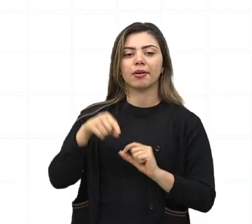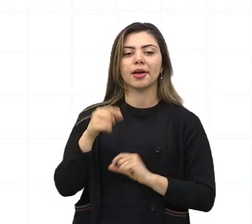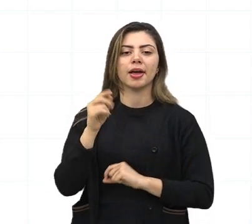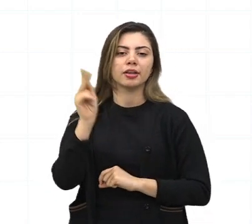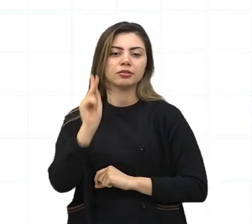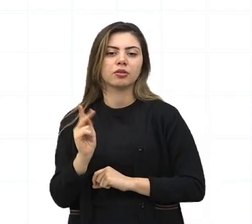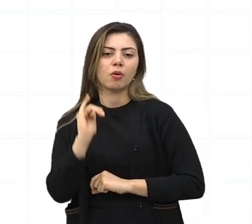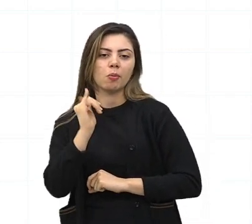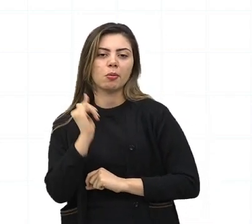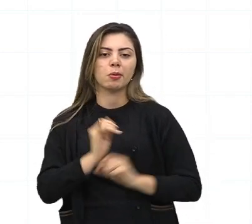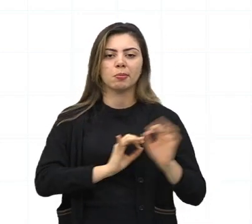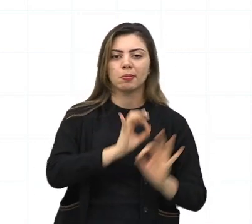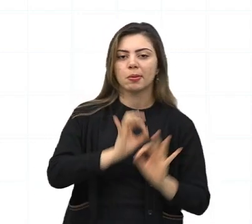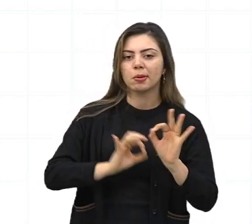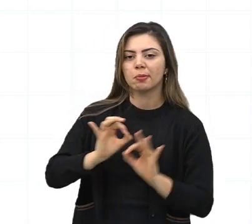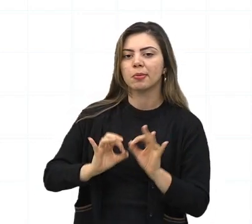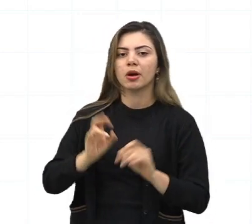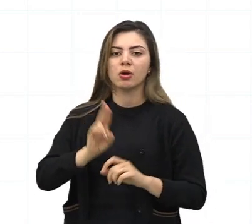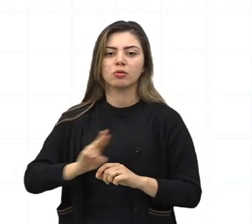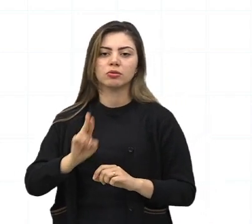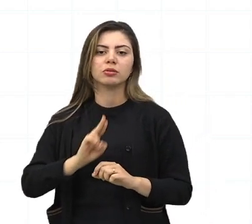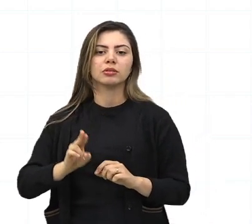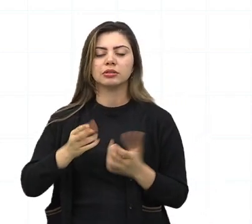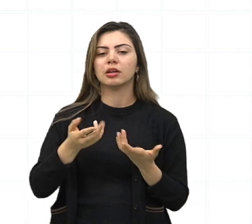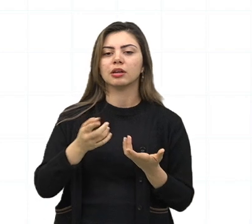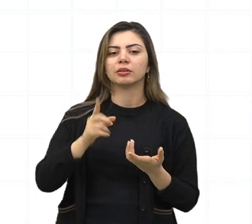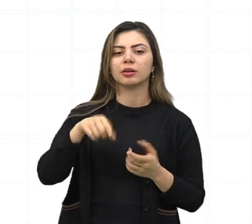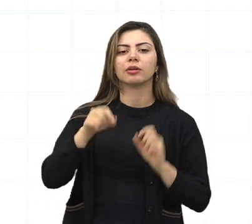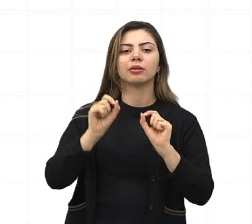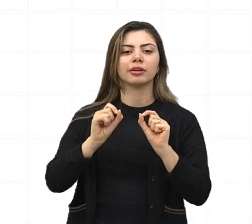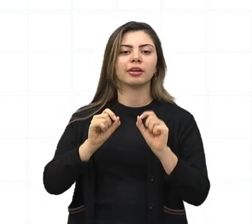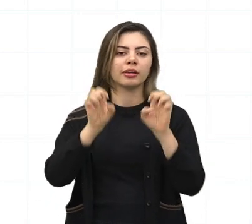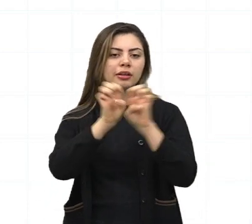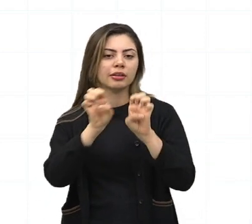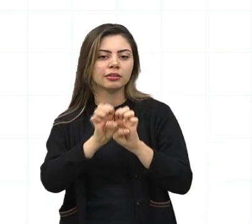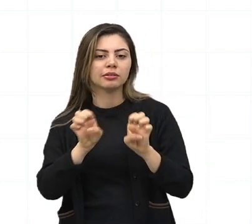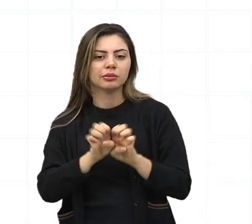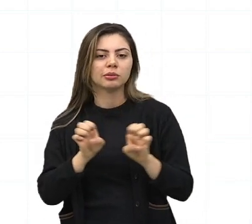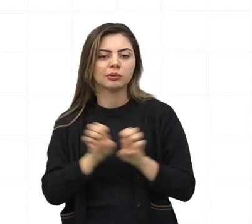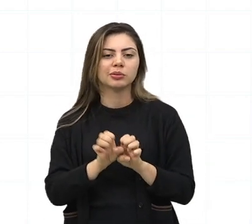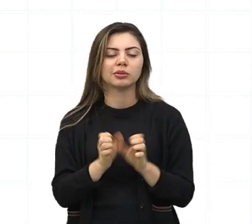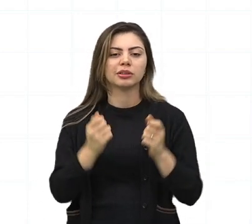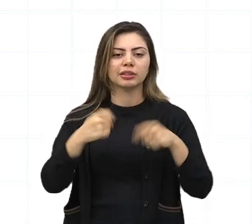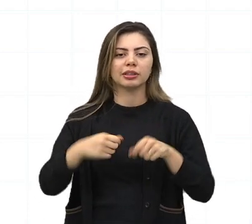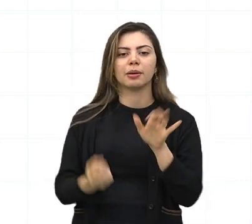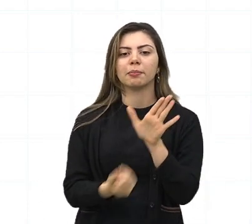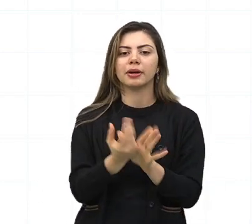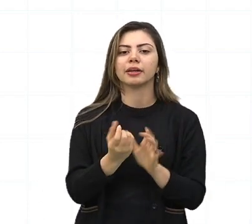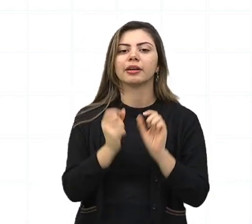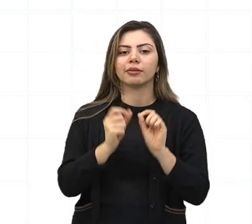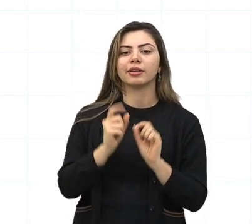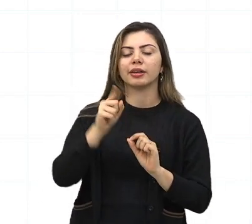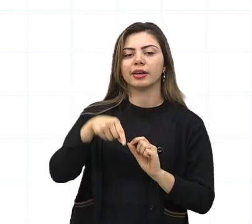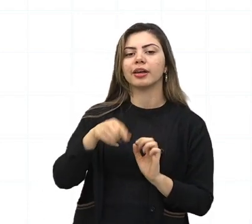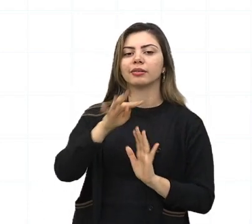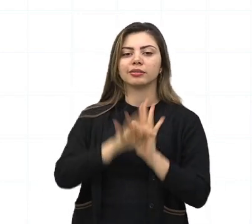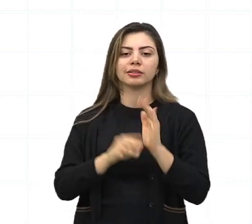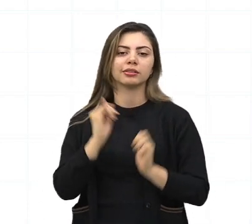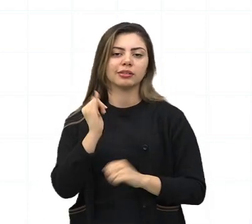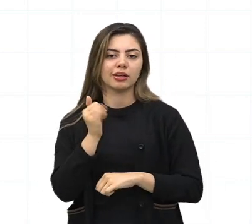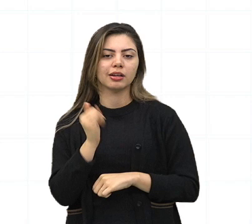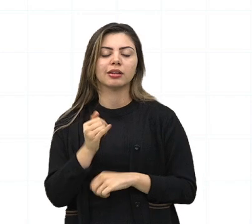detalhamento, construção de contos, utilizando os elementos constitutivos da narrativa,